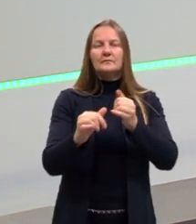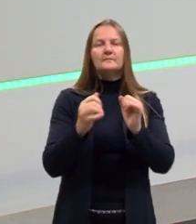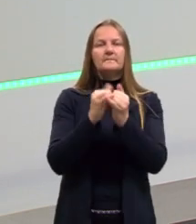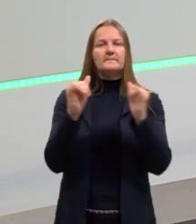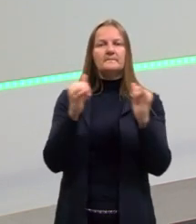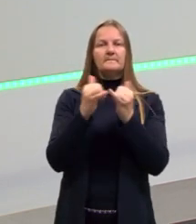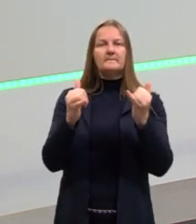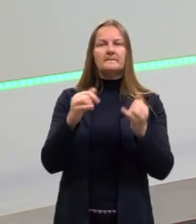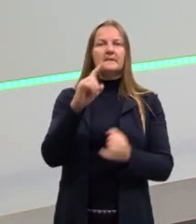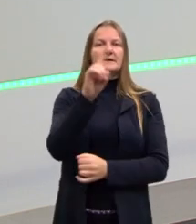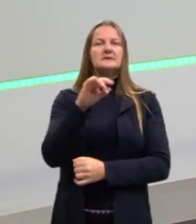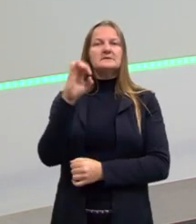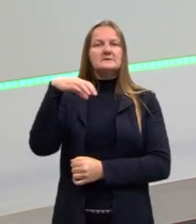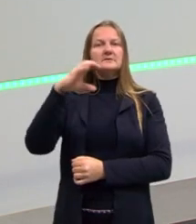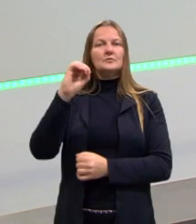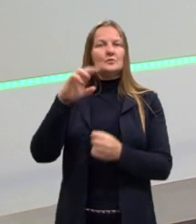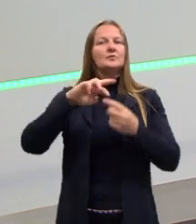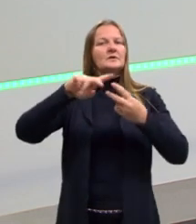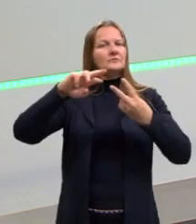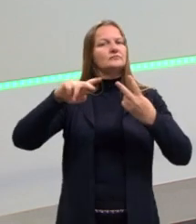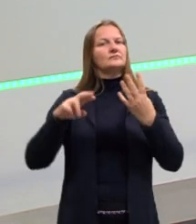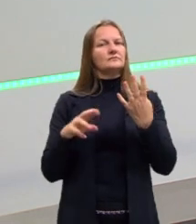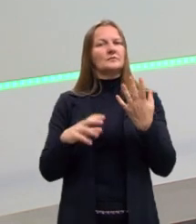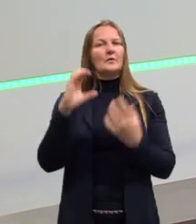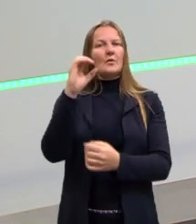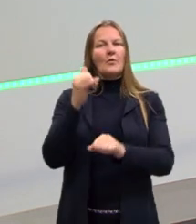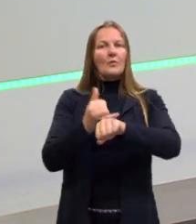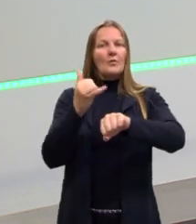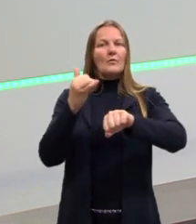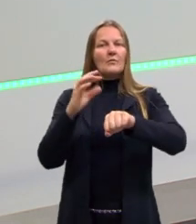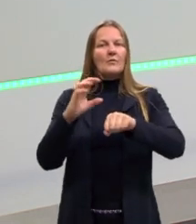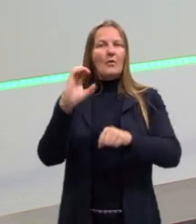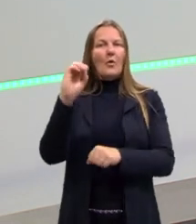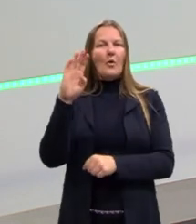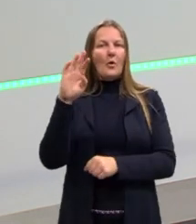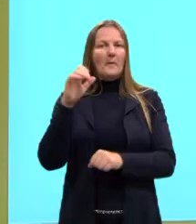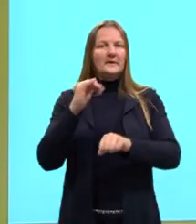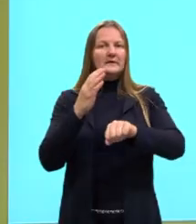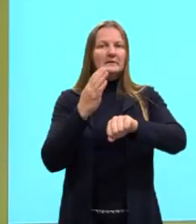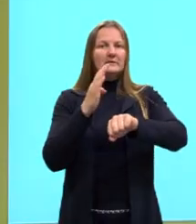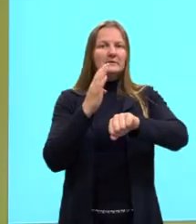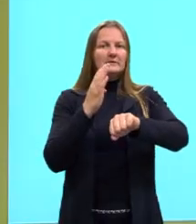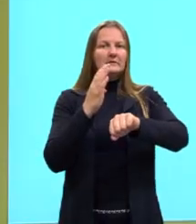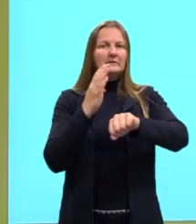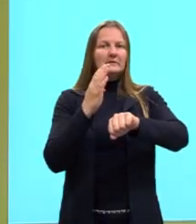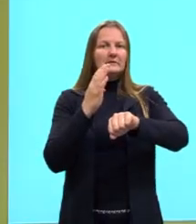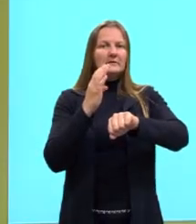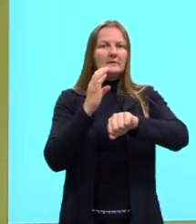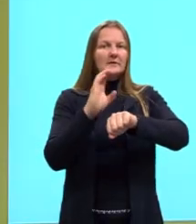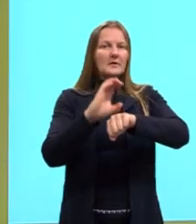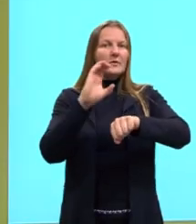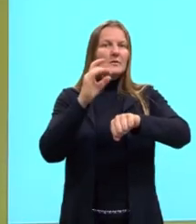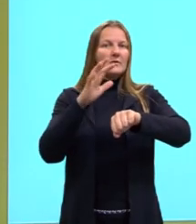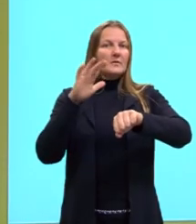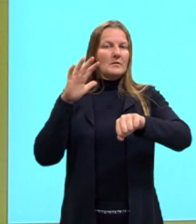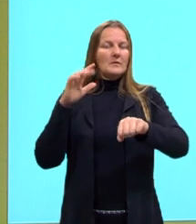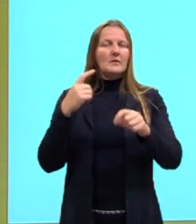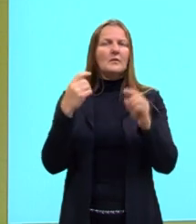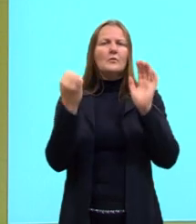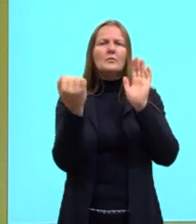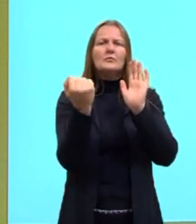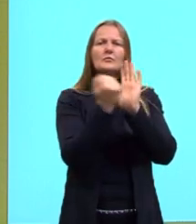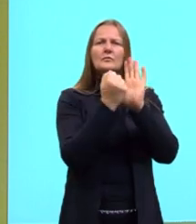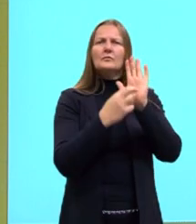somente com zinco e cobre temos outras né ou também com essa simbologia você